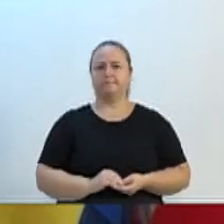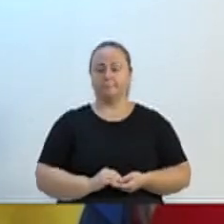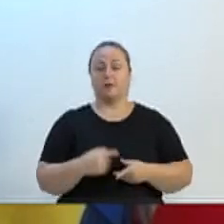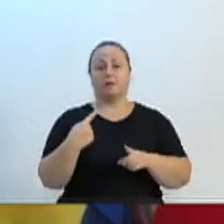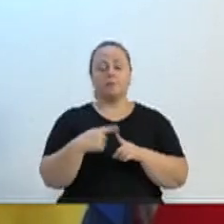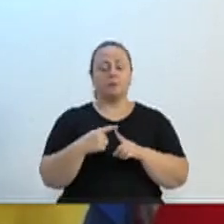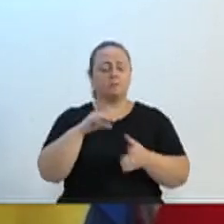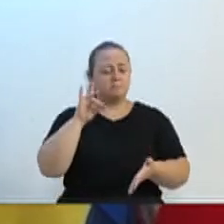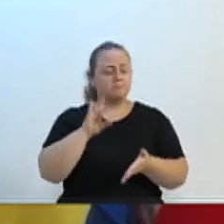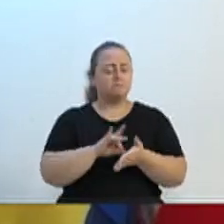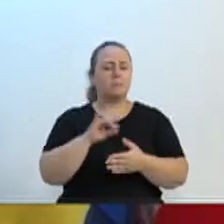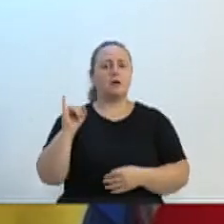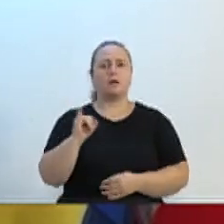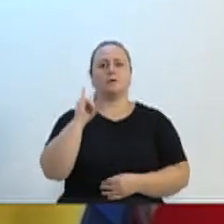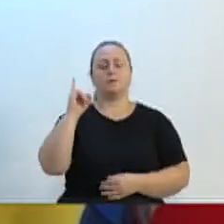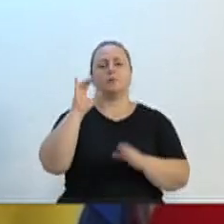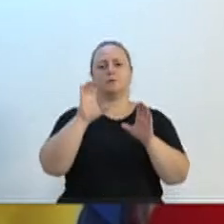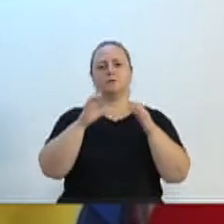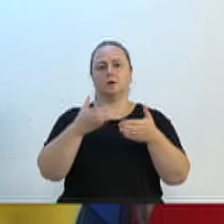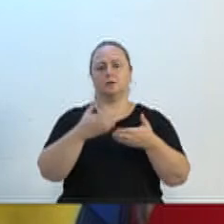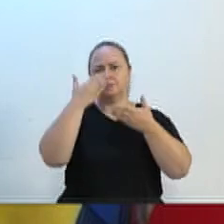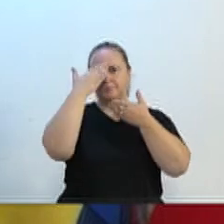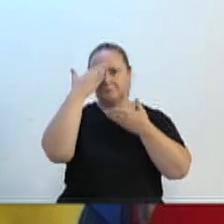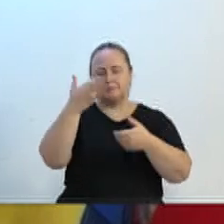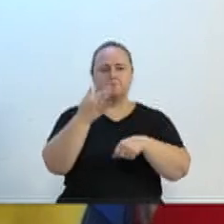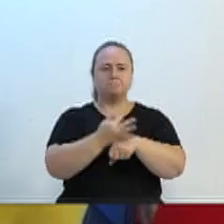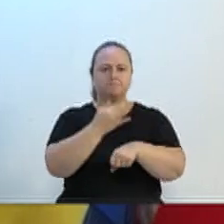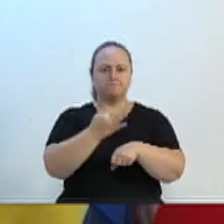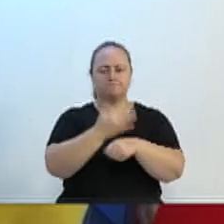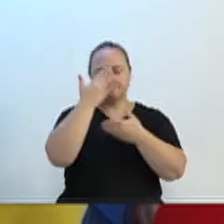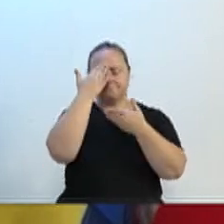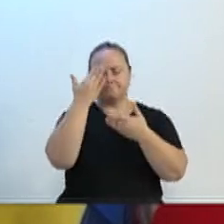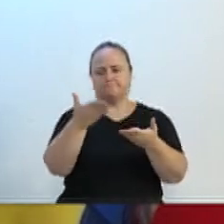muito importantes para a nossa comunidade. Obrigado pela tolerância, presidente. Obrigado a todos pela atenção.